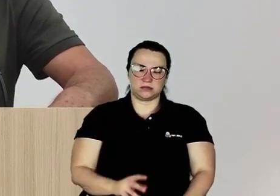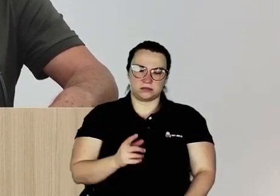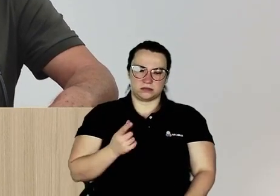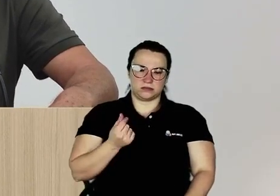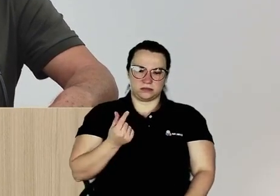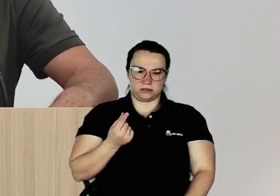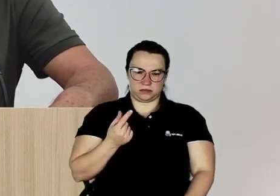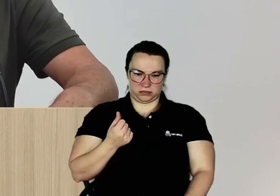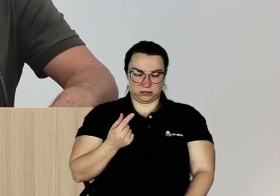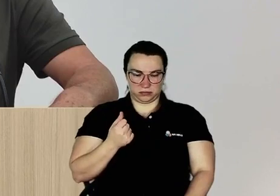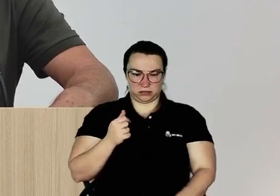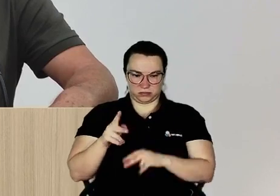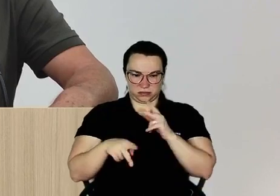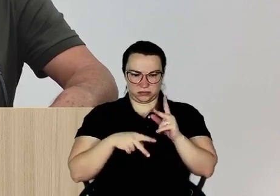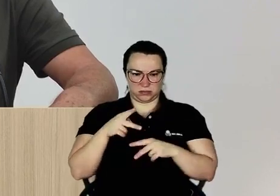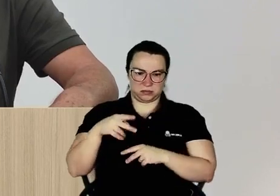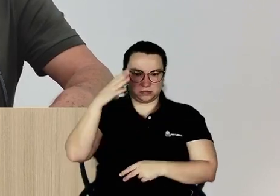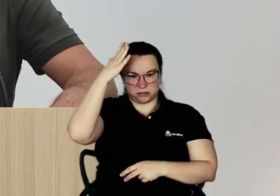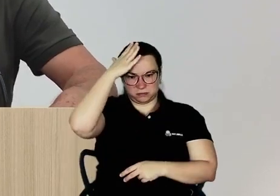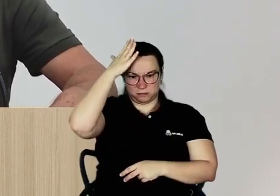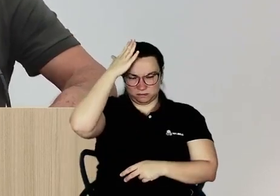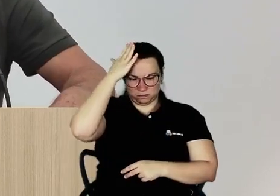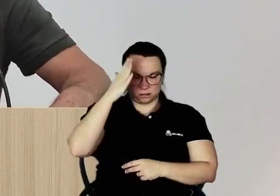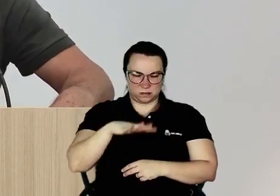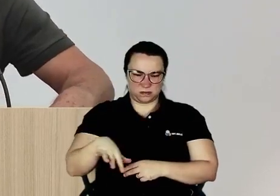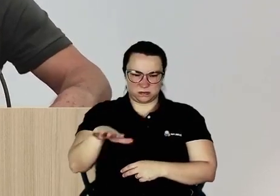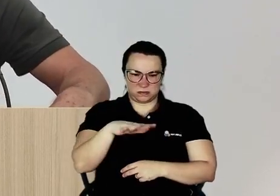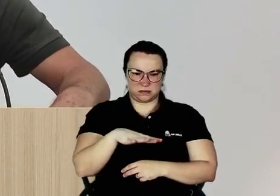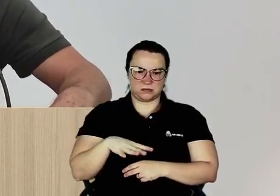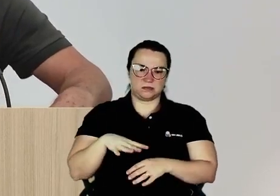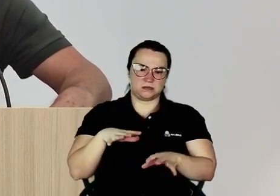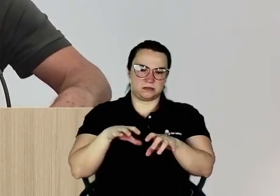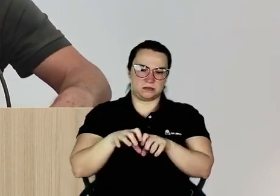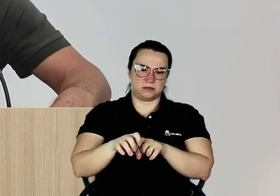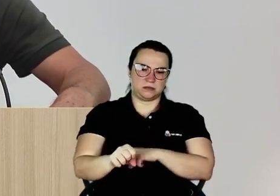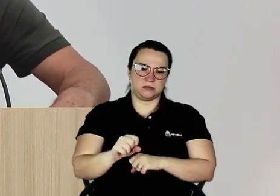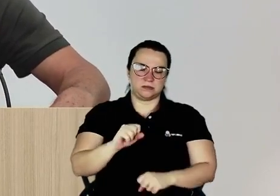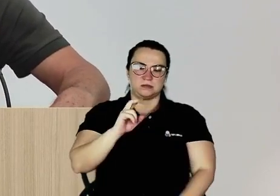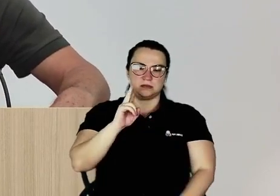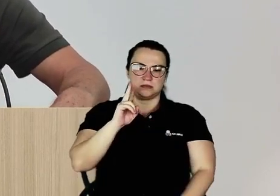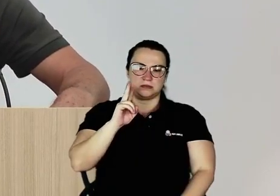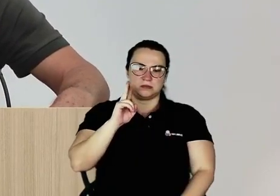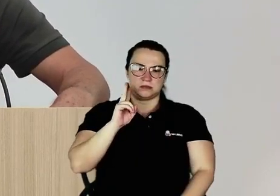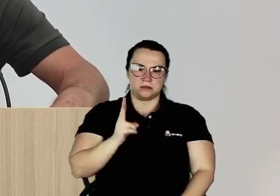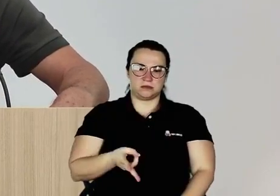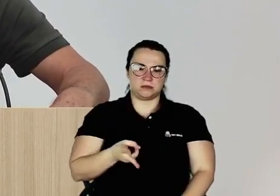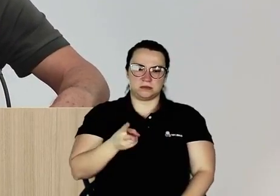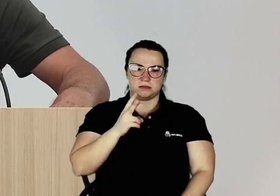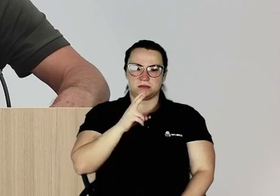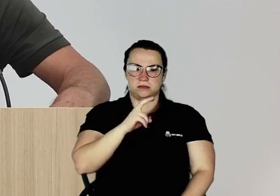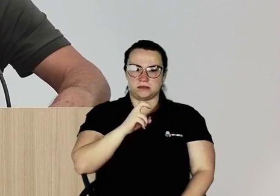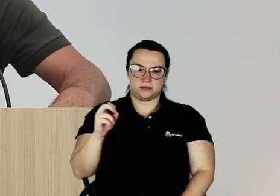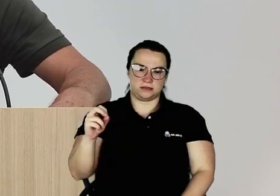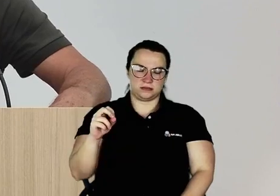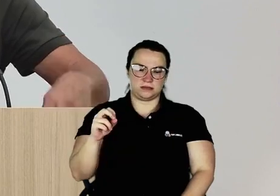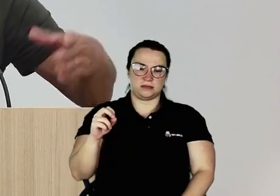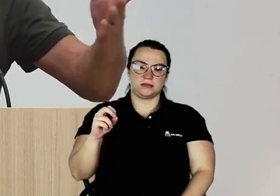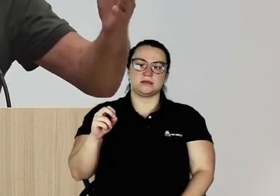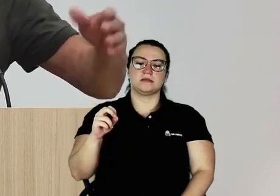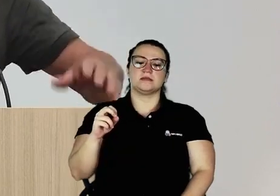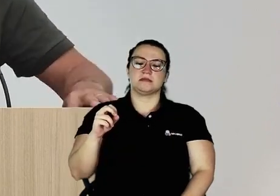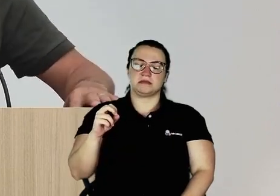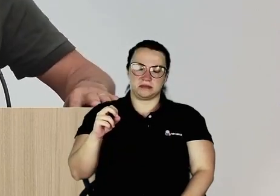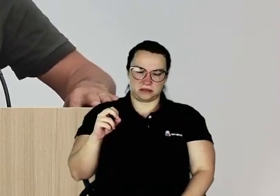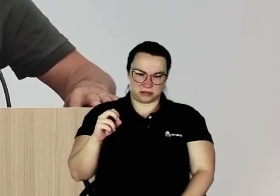paranaense, e formatura de 2.500 policiais, doutor Israel, que